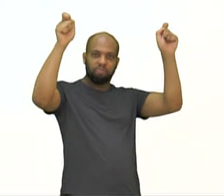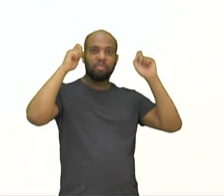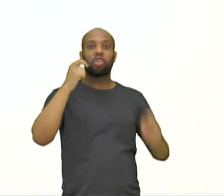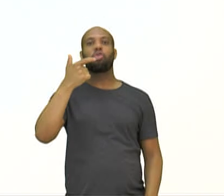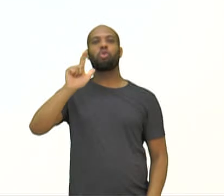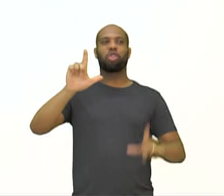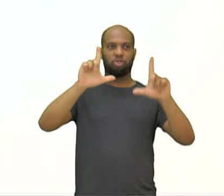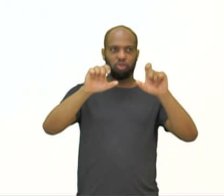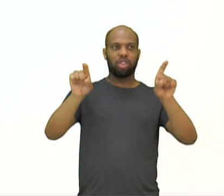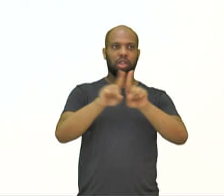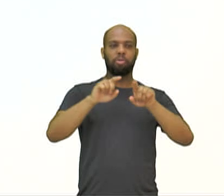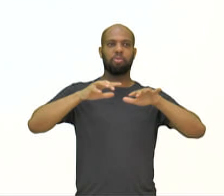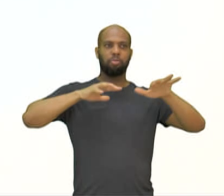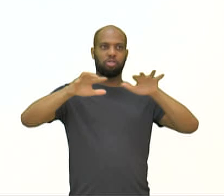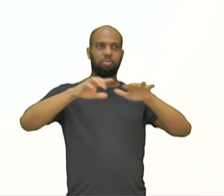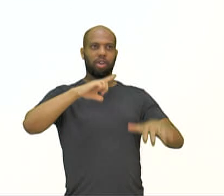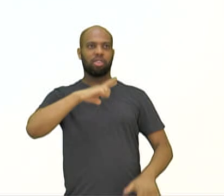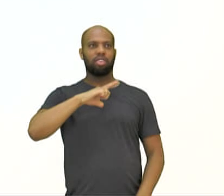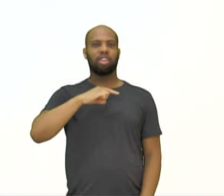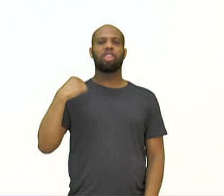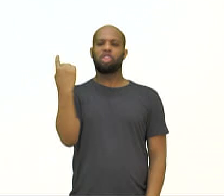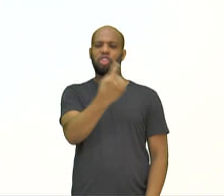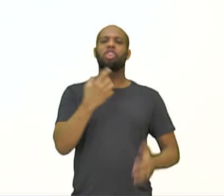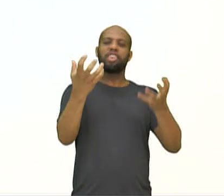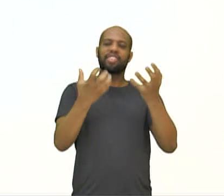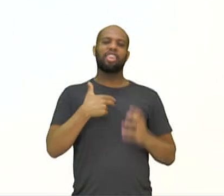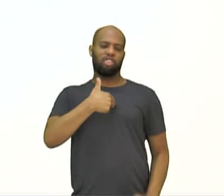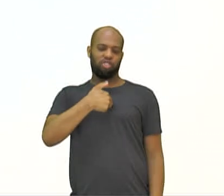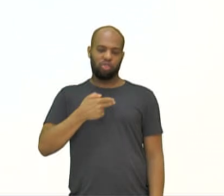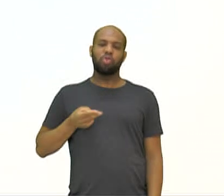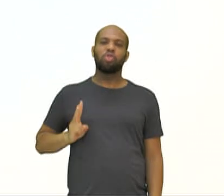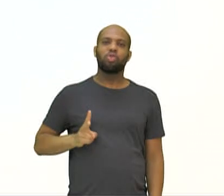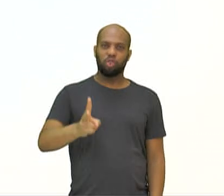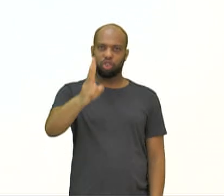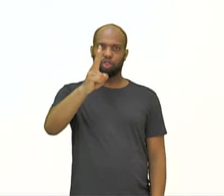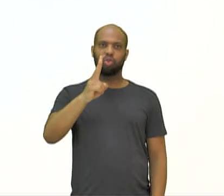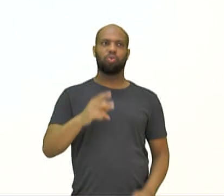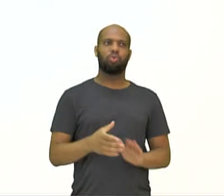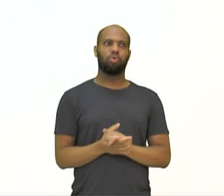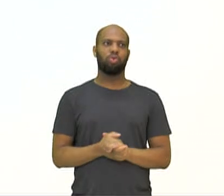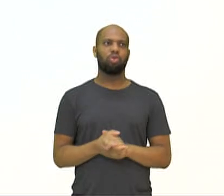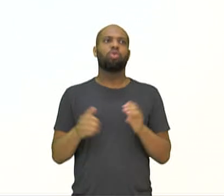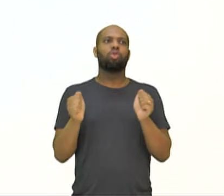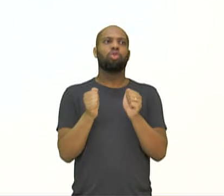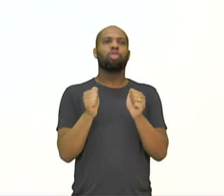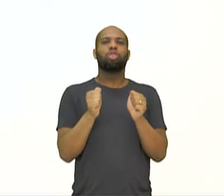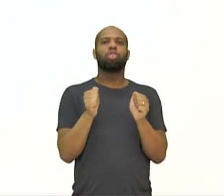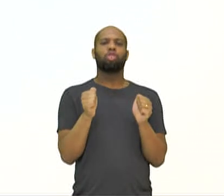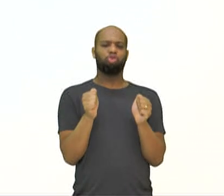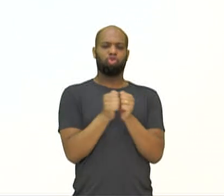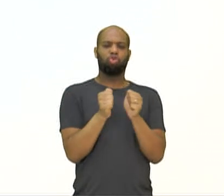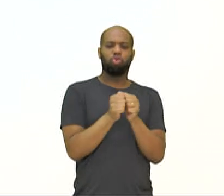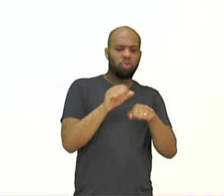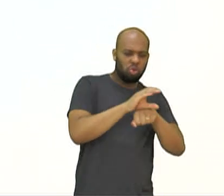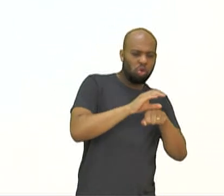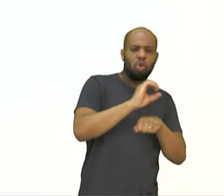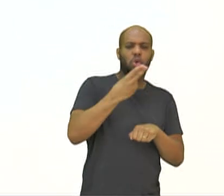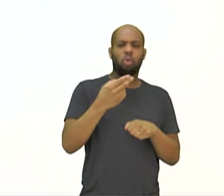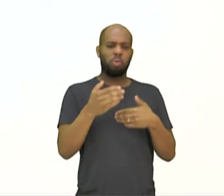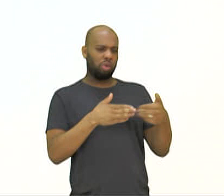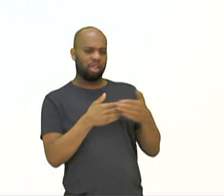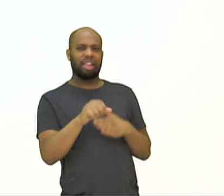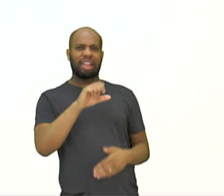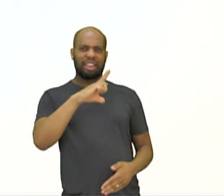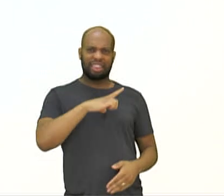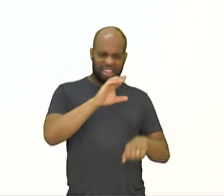né, outra fotografia do movimento, aqui ó. Nós queremos Getúlio Vargas com ou sem constituinte. Independente se vai